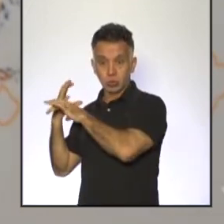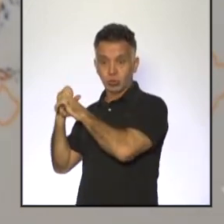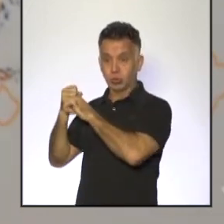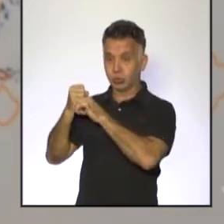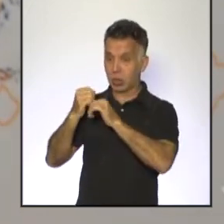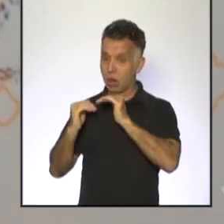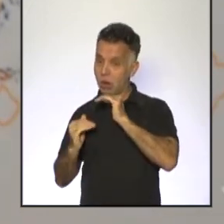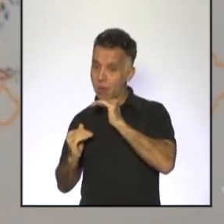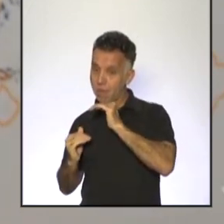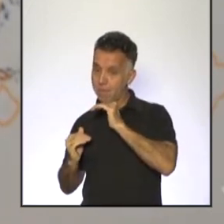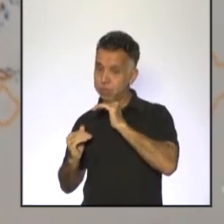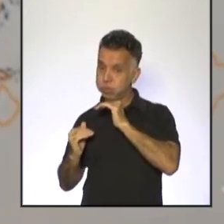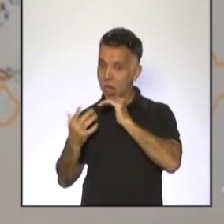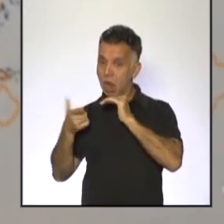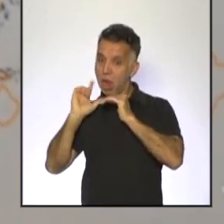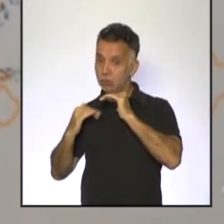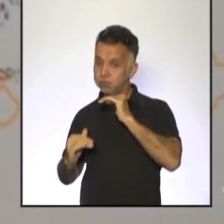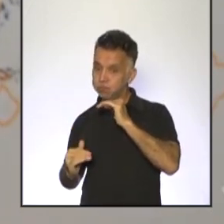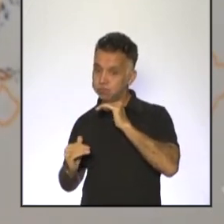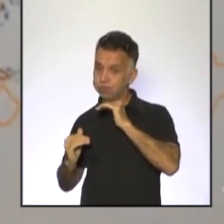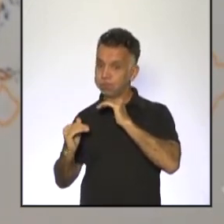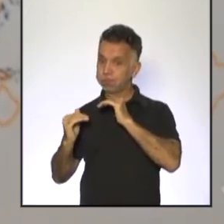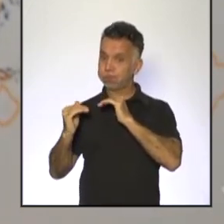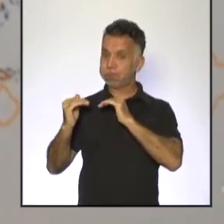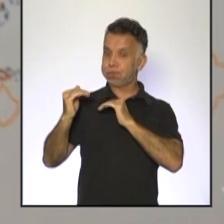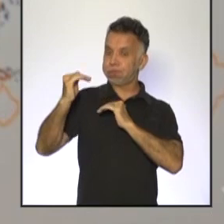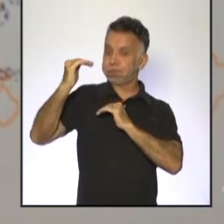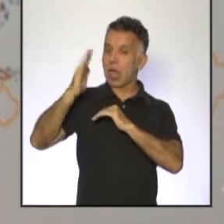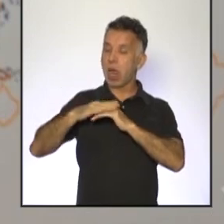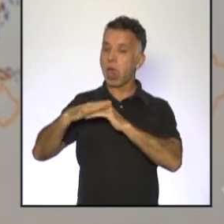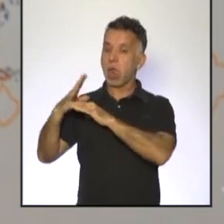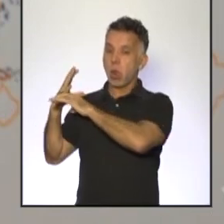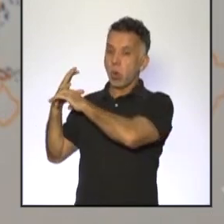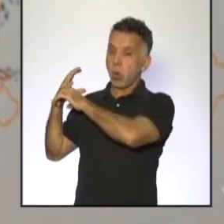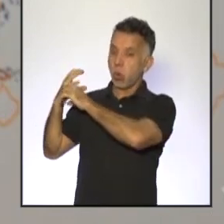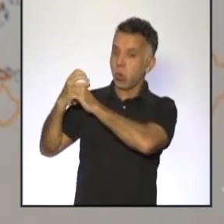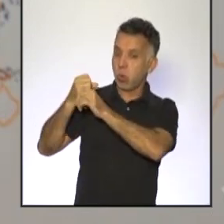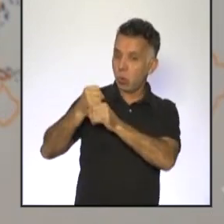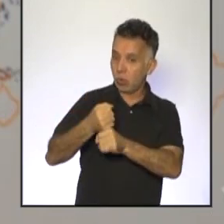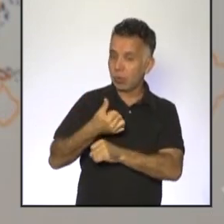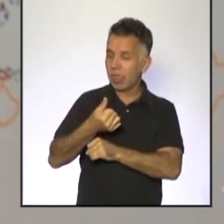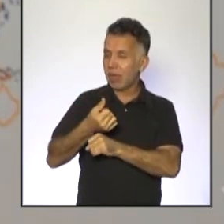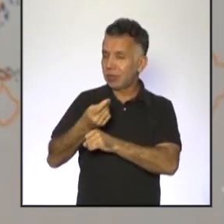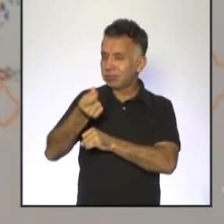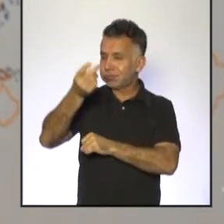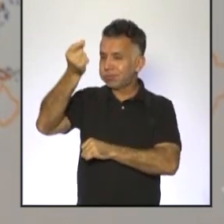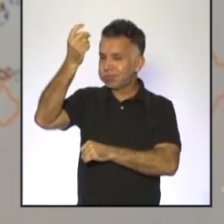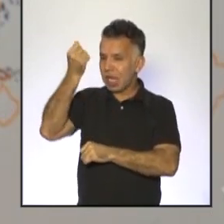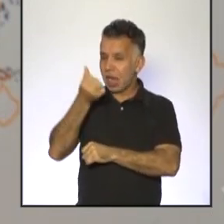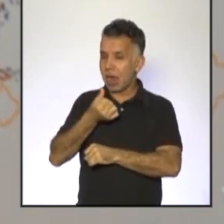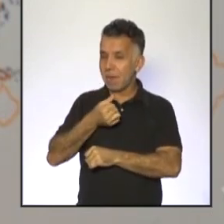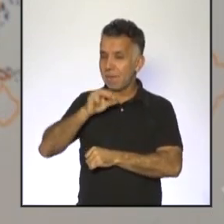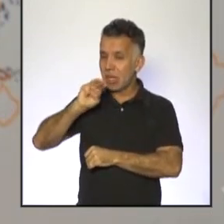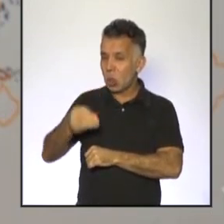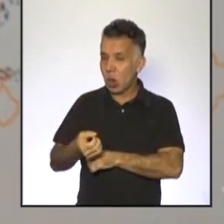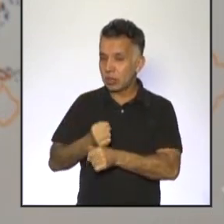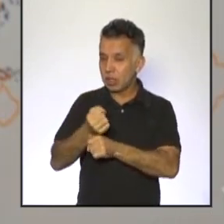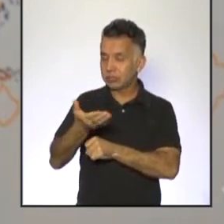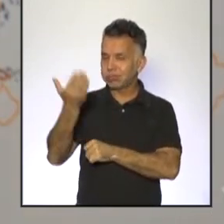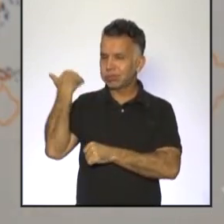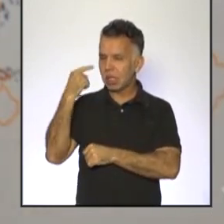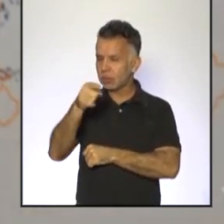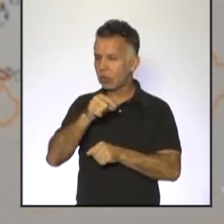superior associado ao pré-cambriano. São cinturões orogênicos antigos. Então, se